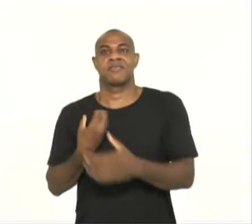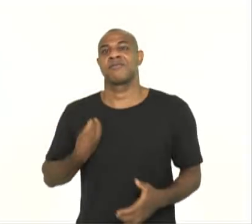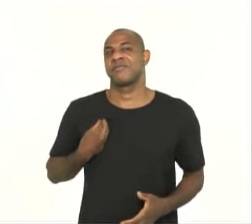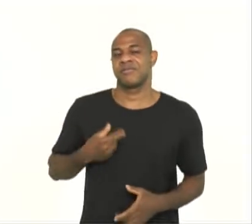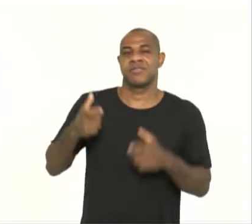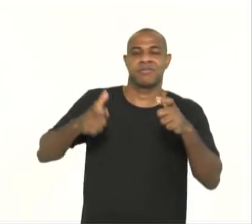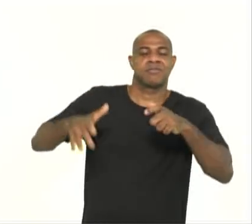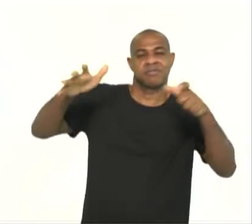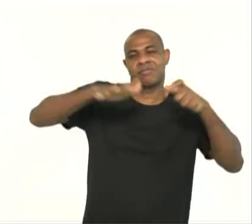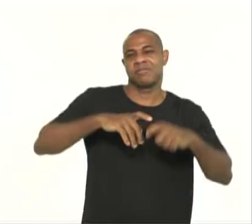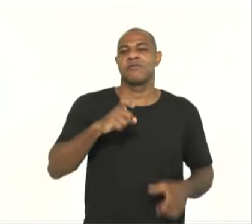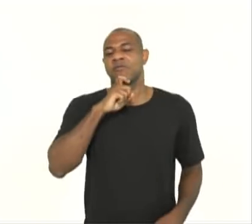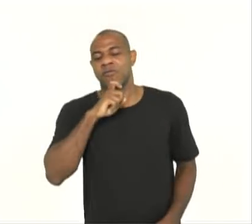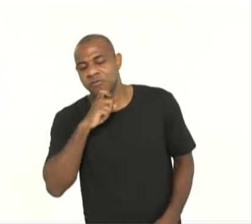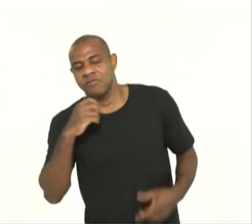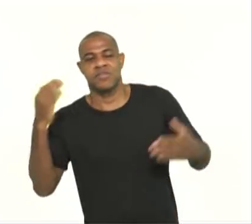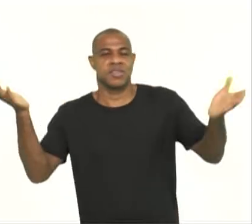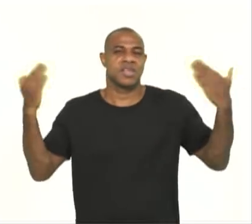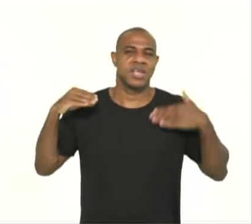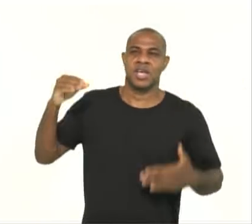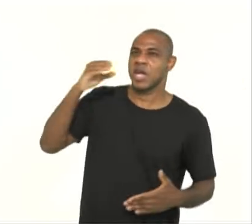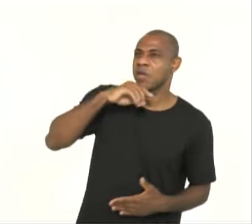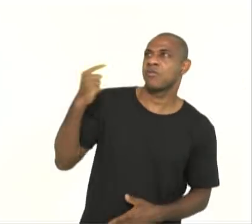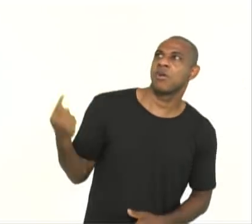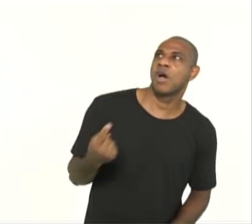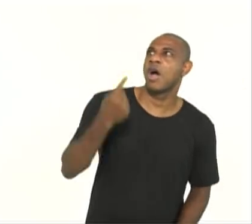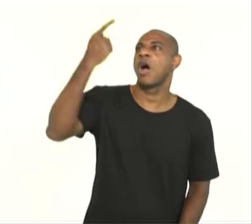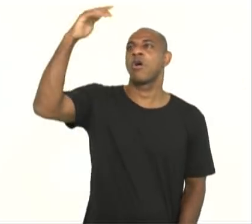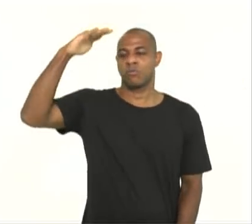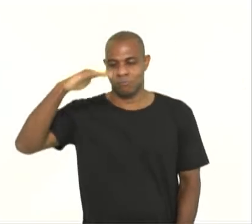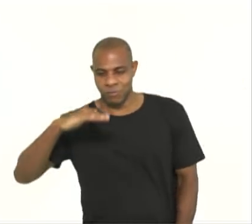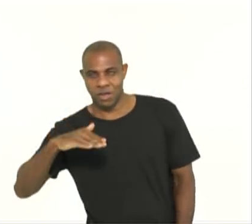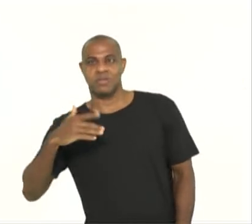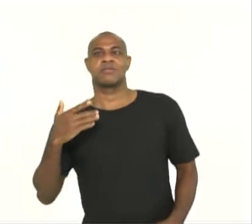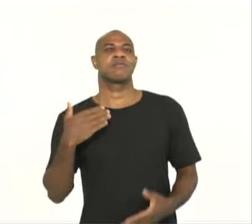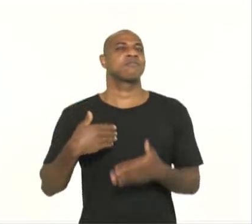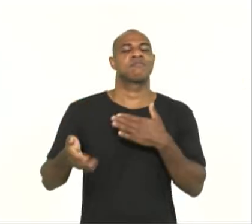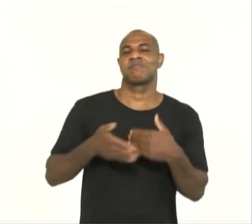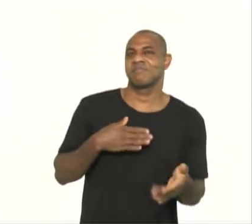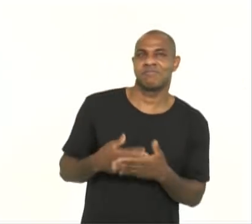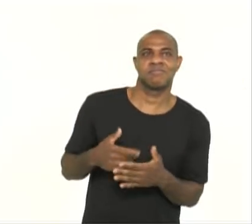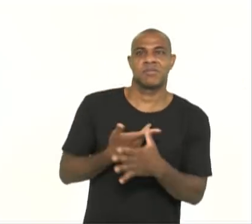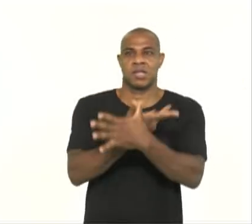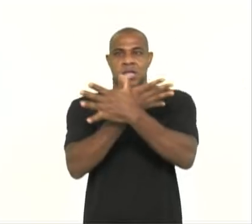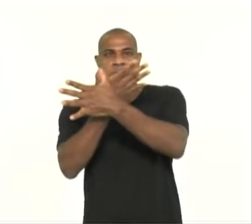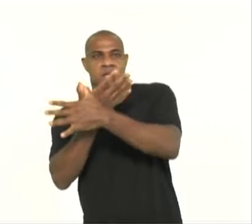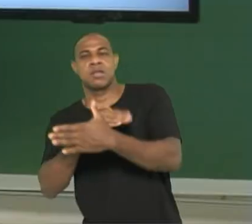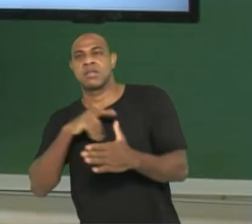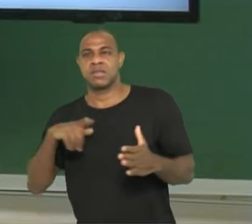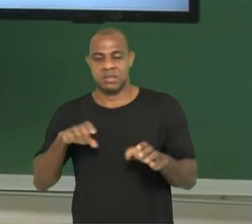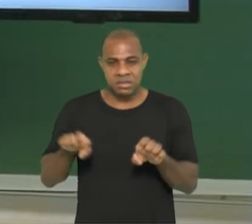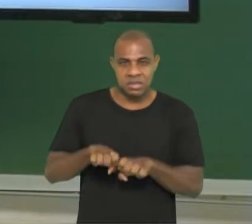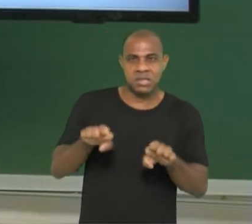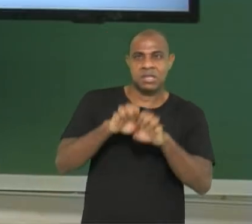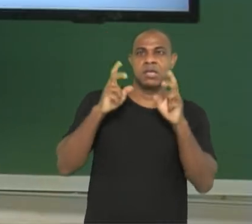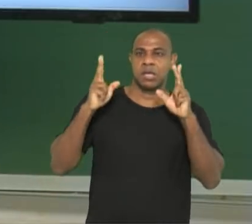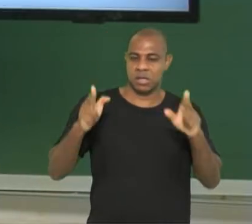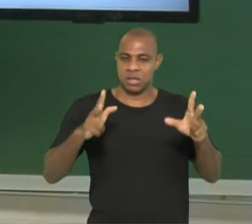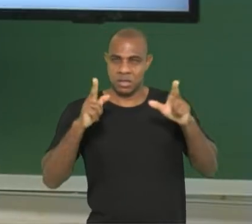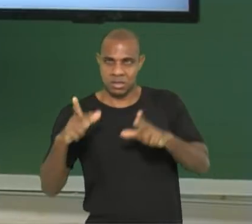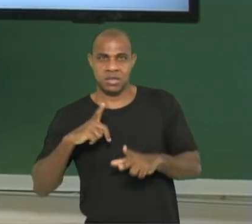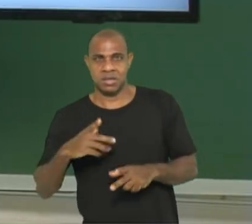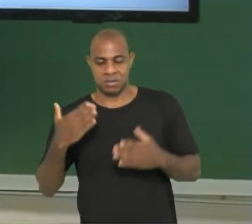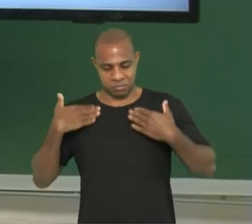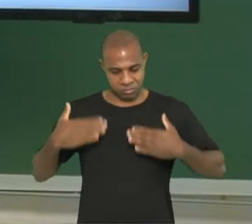sendo frio, sendo quente, sendo alto, sendo baixo. Todas as aves, elas vão ter algumas estruturas em comum. Quais são